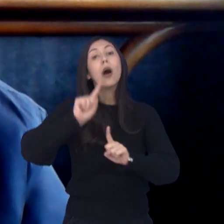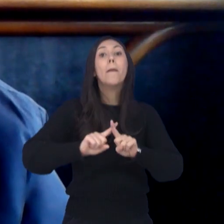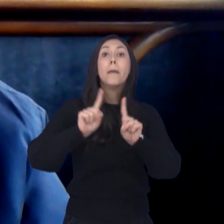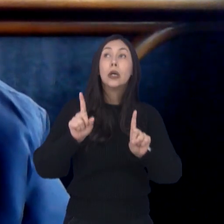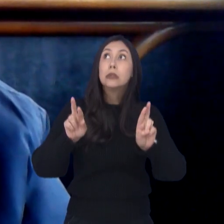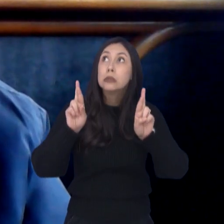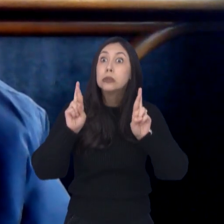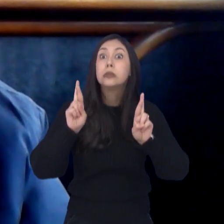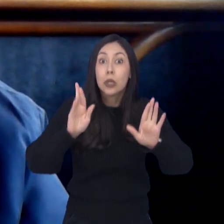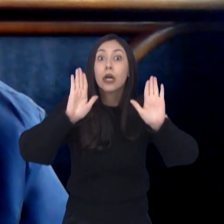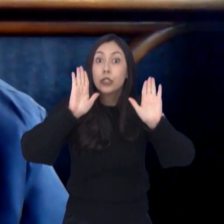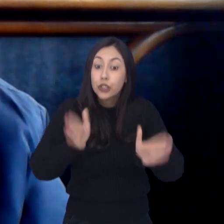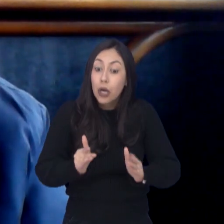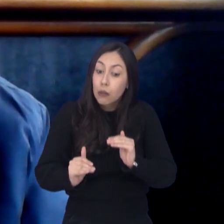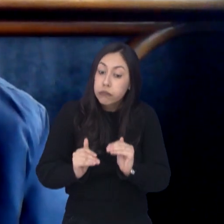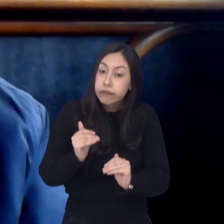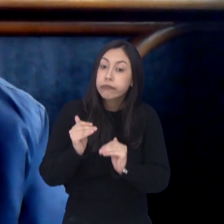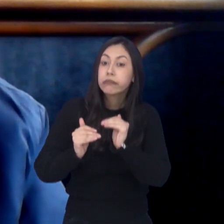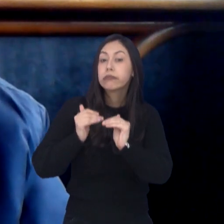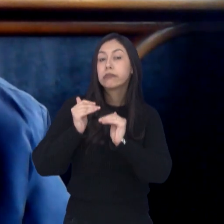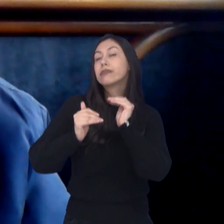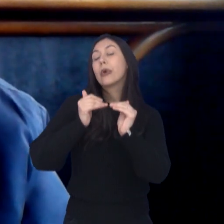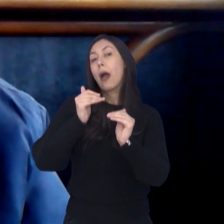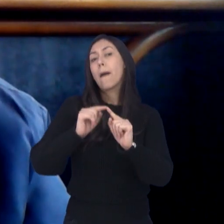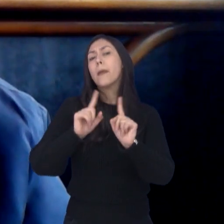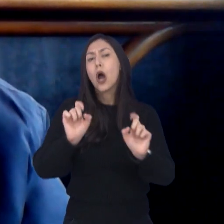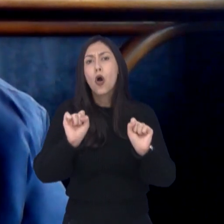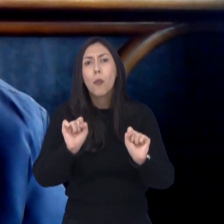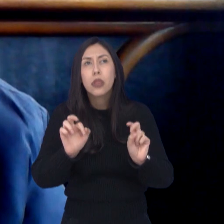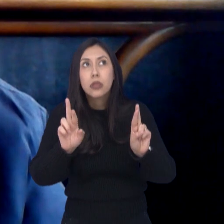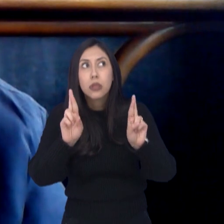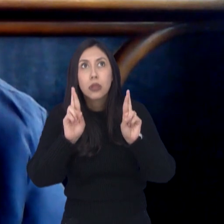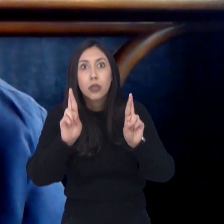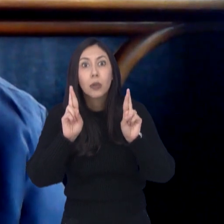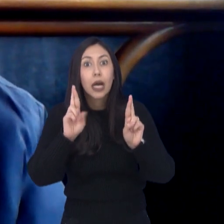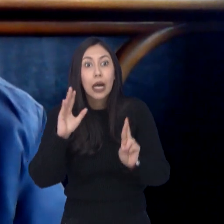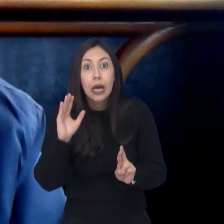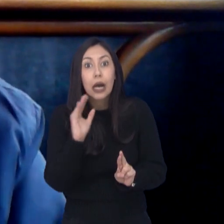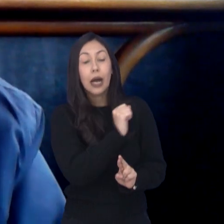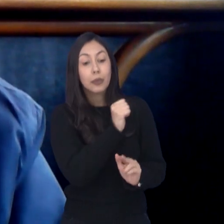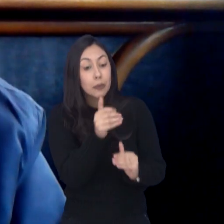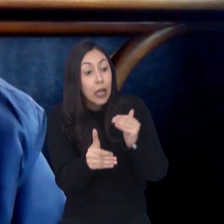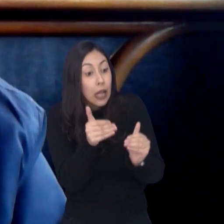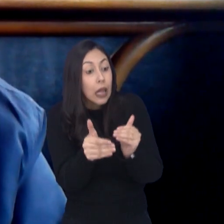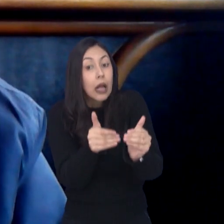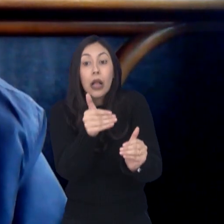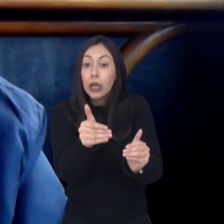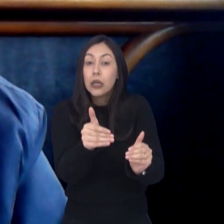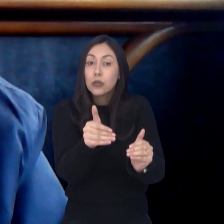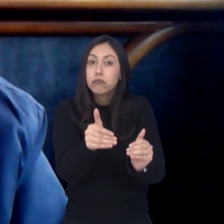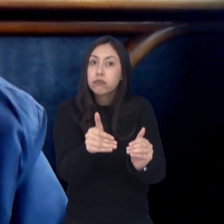estamos superando ainda e podemos esperar que tão próximo, tão logo, a gente tenha um